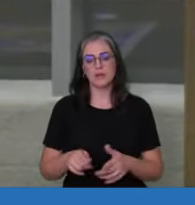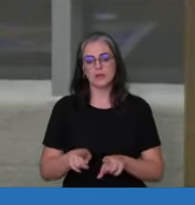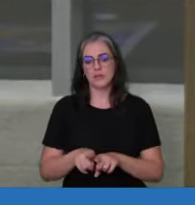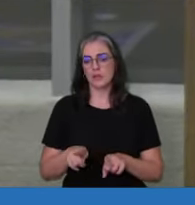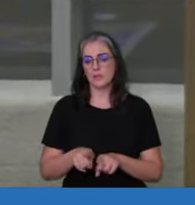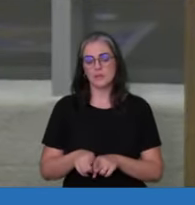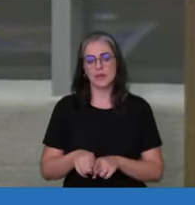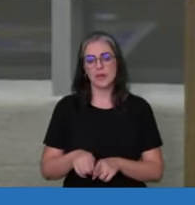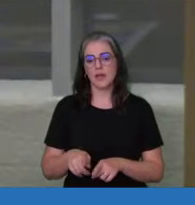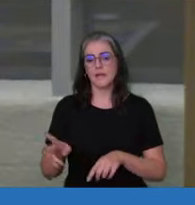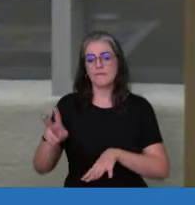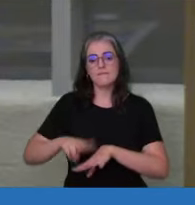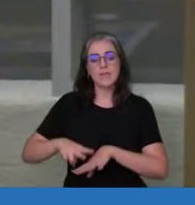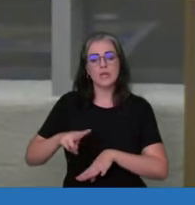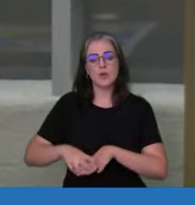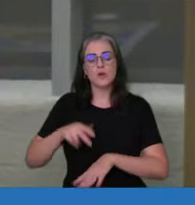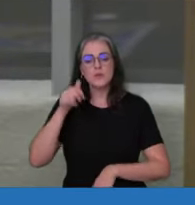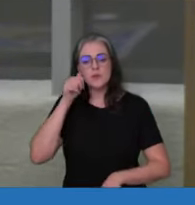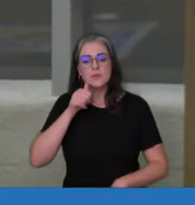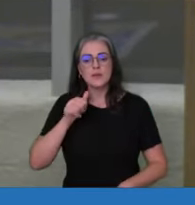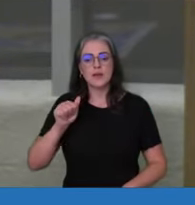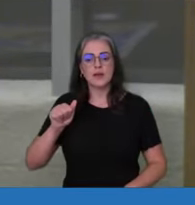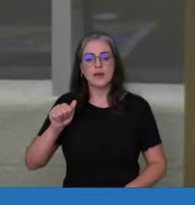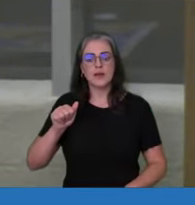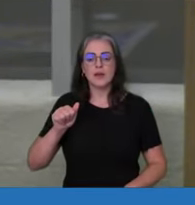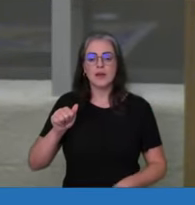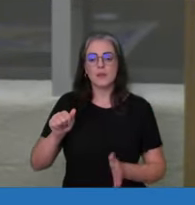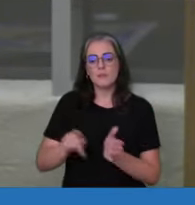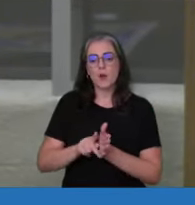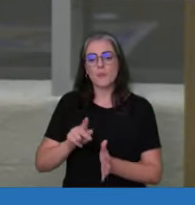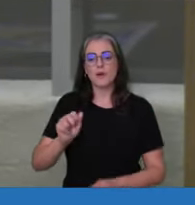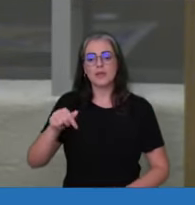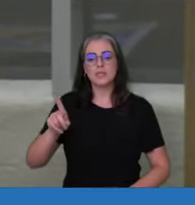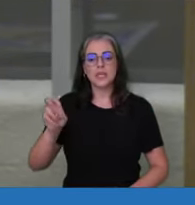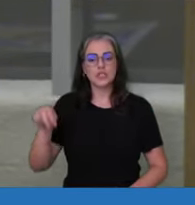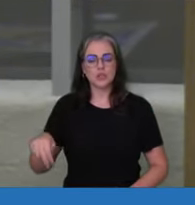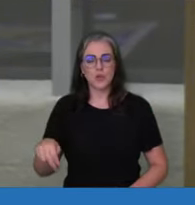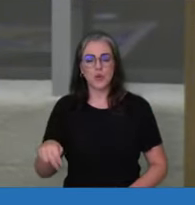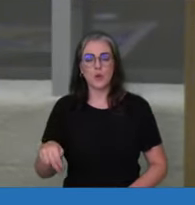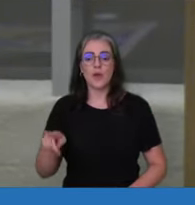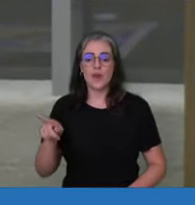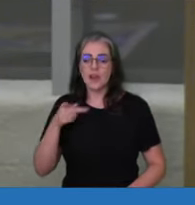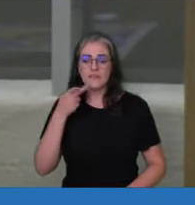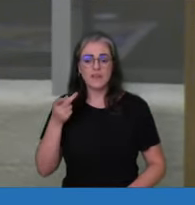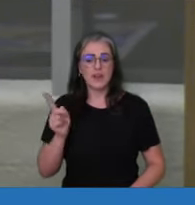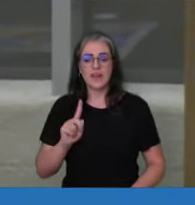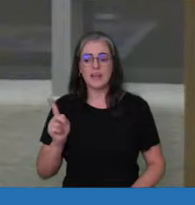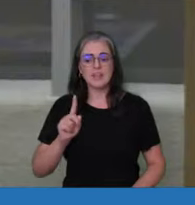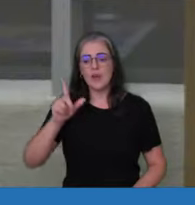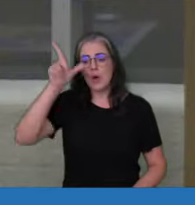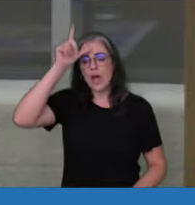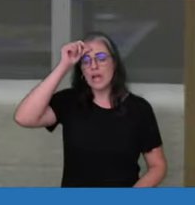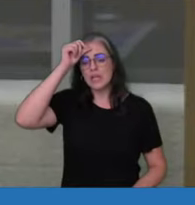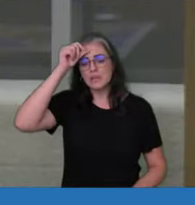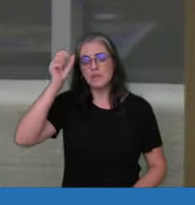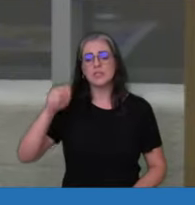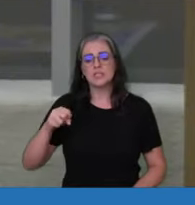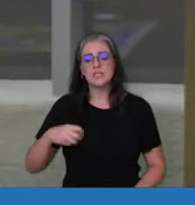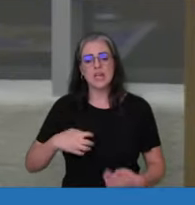Anderson disse, eu uso as palavras dela e faço das palavras delas as minhas, não trazem alívio, trazem revolta,